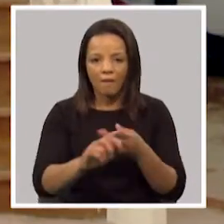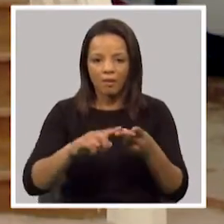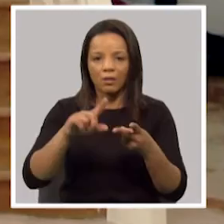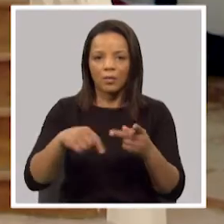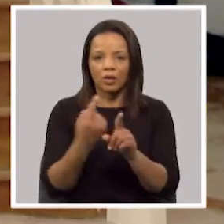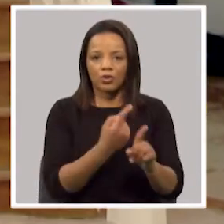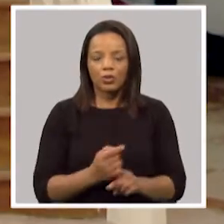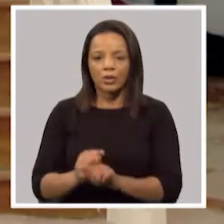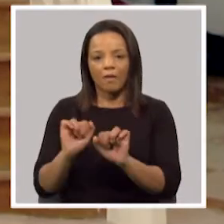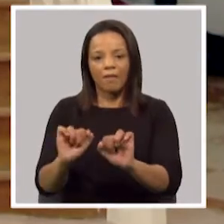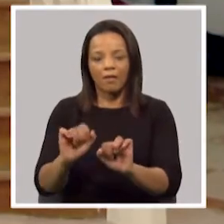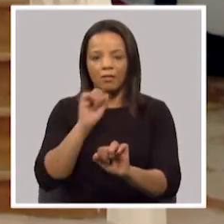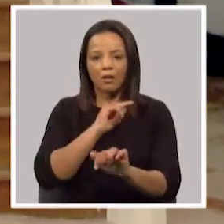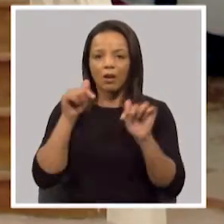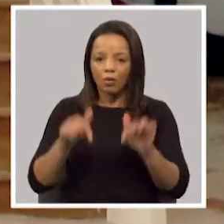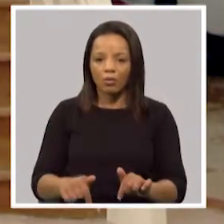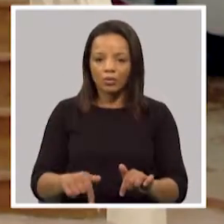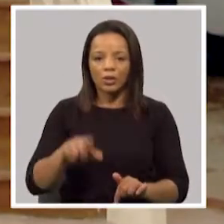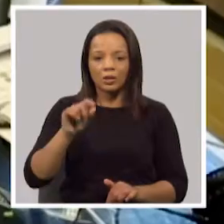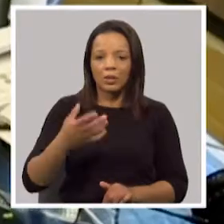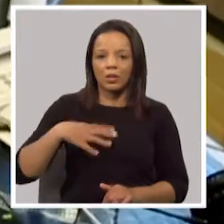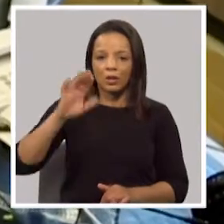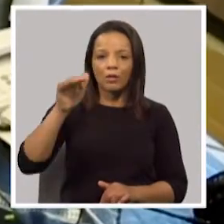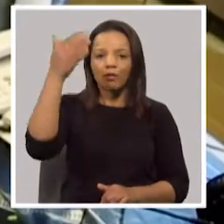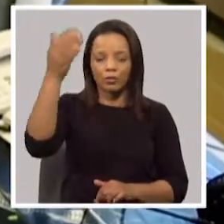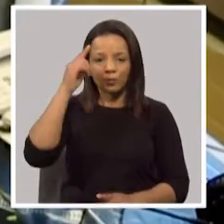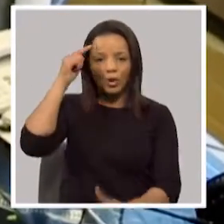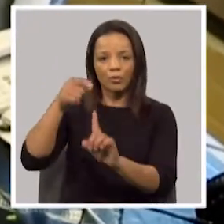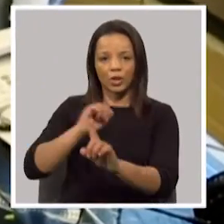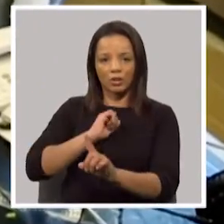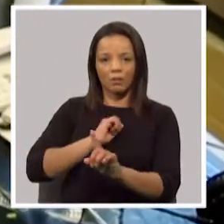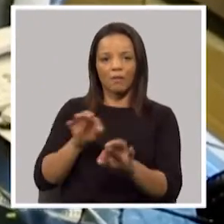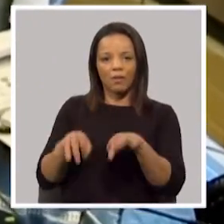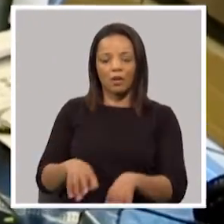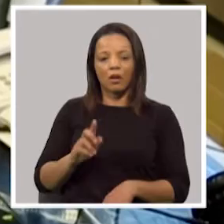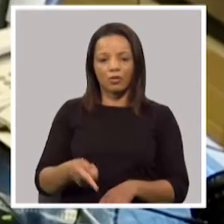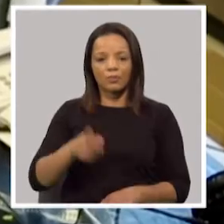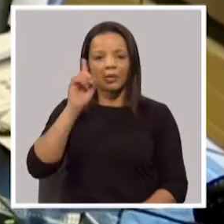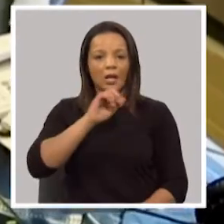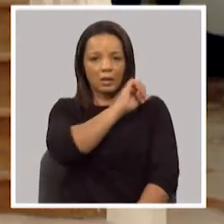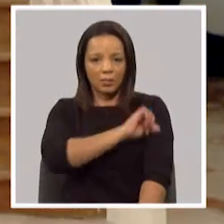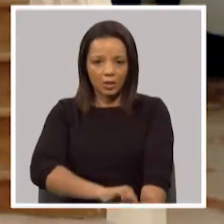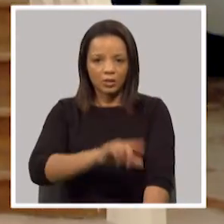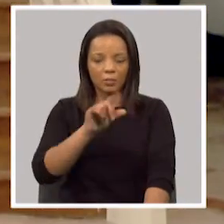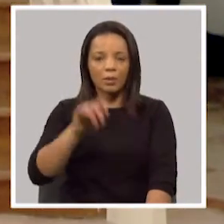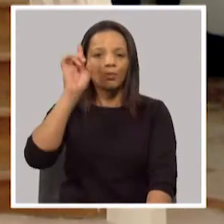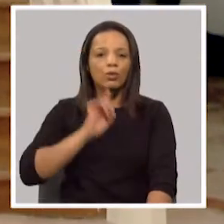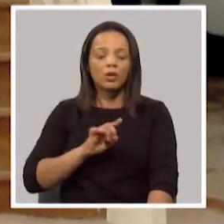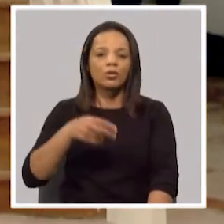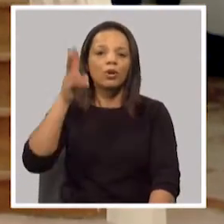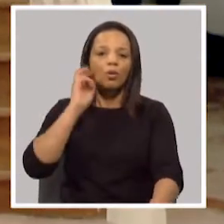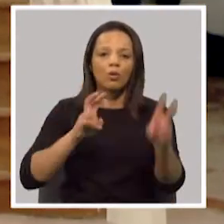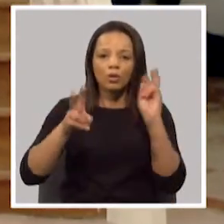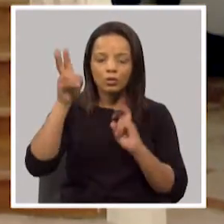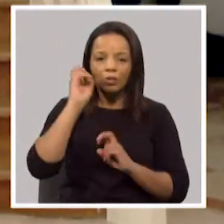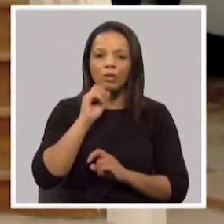e as ferramentas que as fizeram ser aquilo que são hoje e que ainda querem ser. O meu objetivo final é que as raparigas e que as mulheres